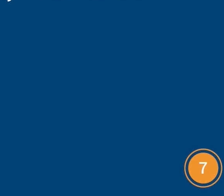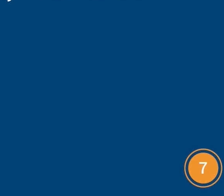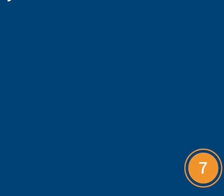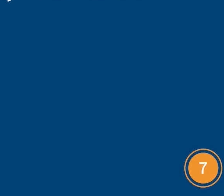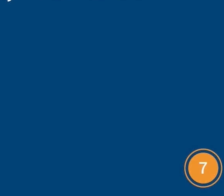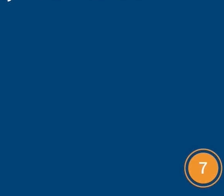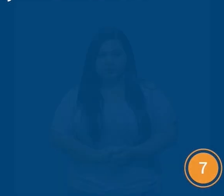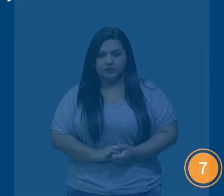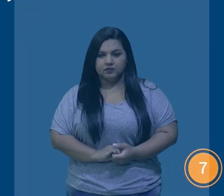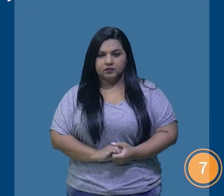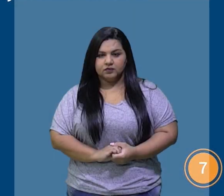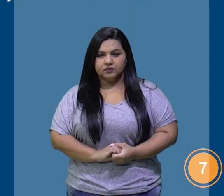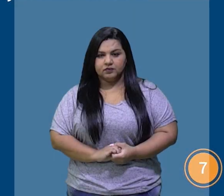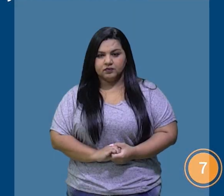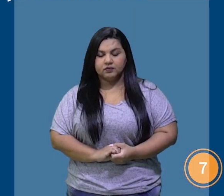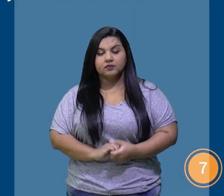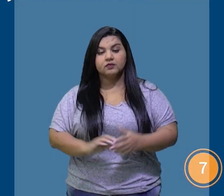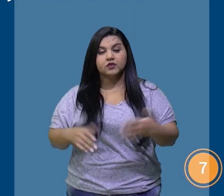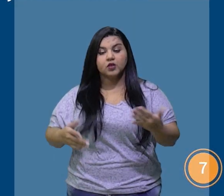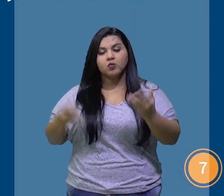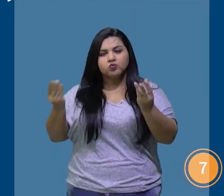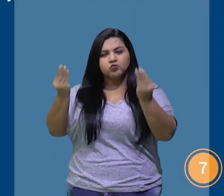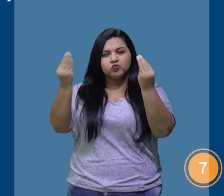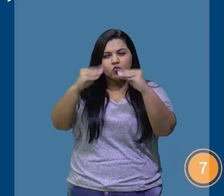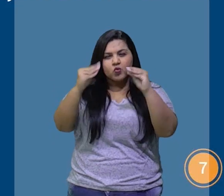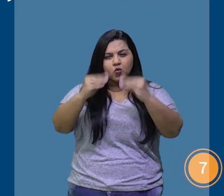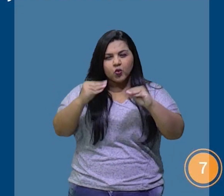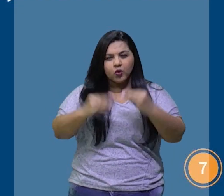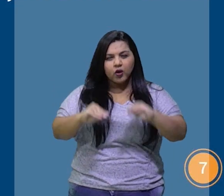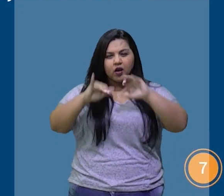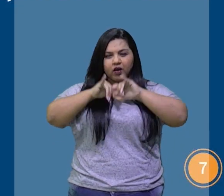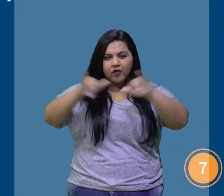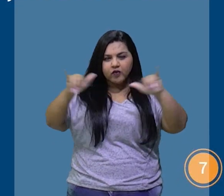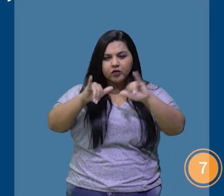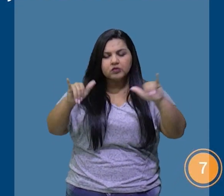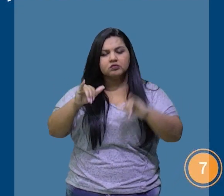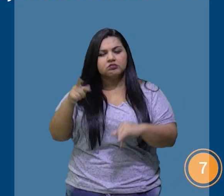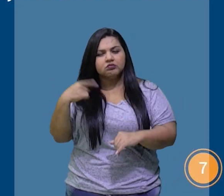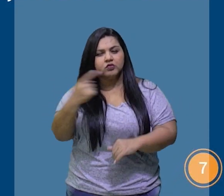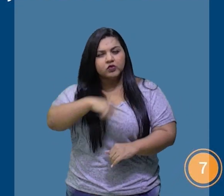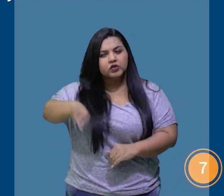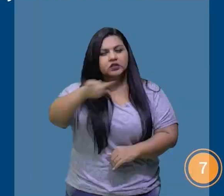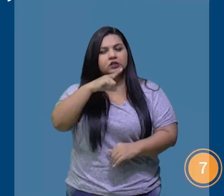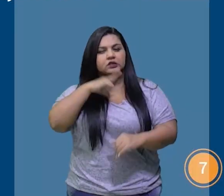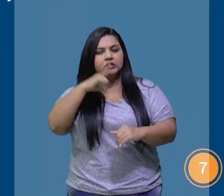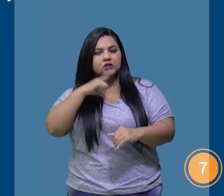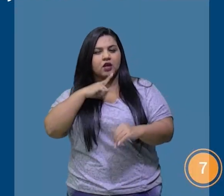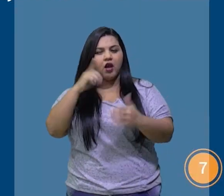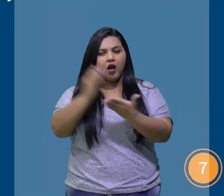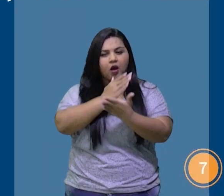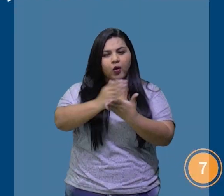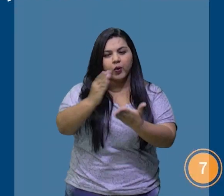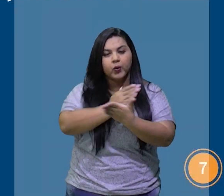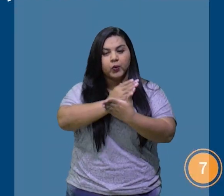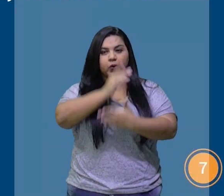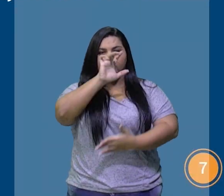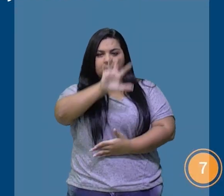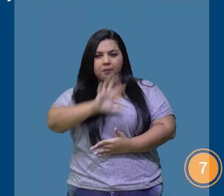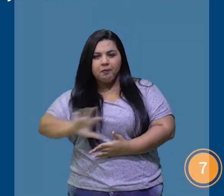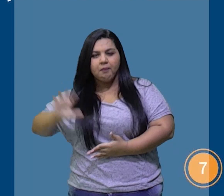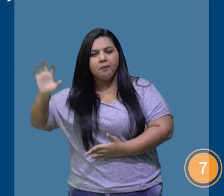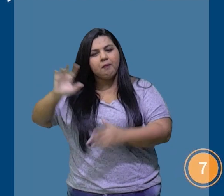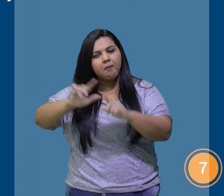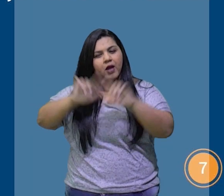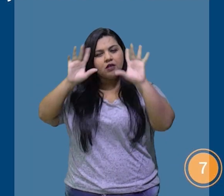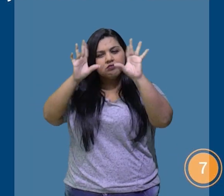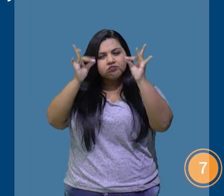você coloca aquelas informações, aí a gente tem os mapas, né, mais detalhados. Você pode aí também fazer um